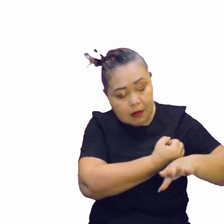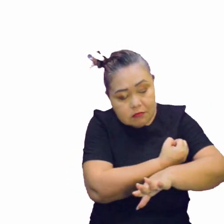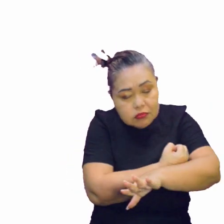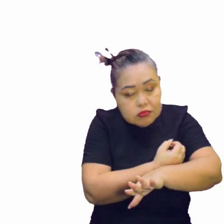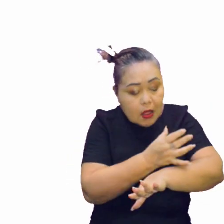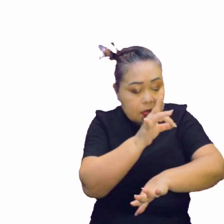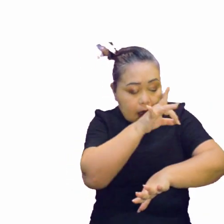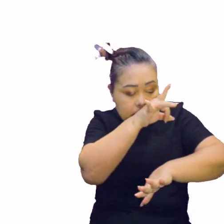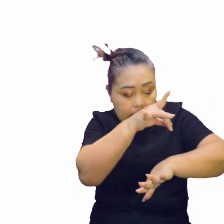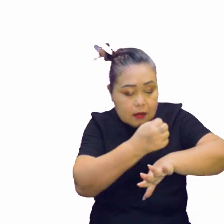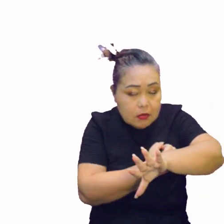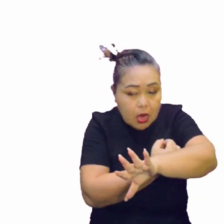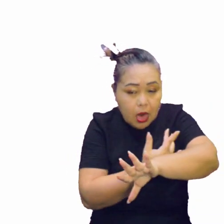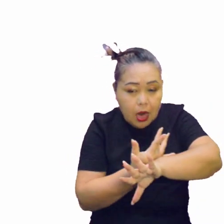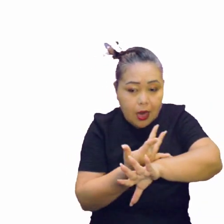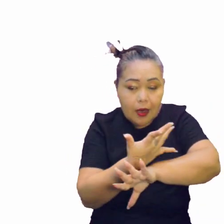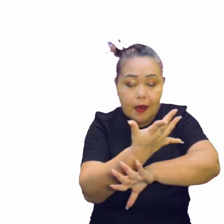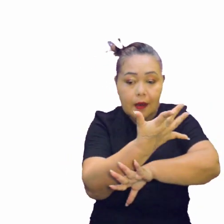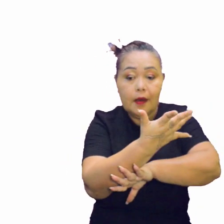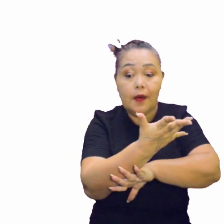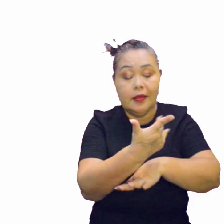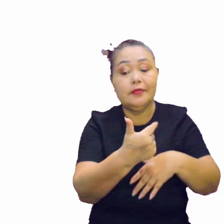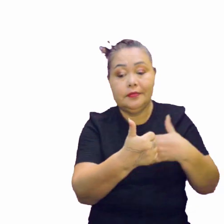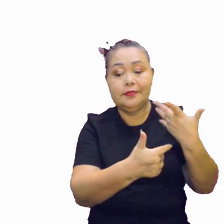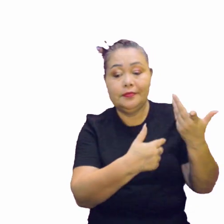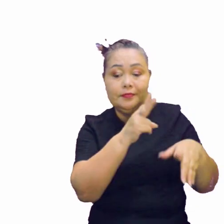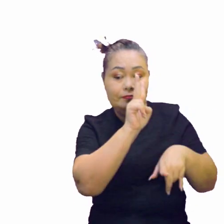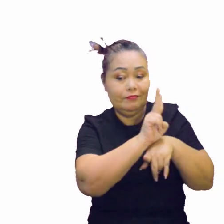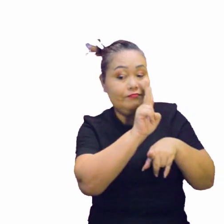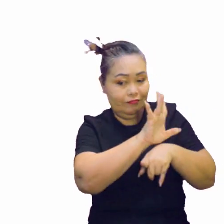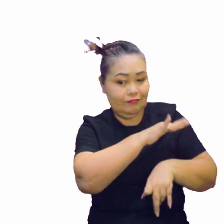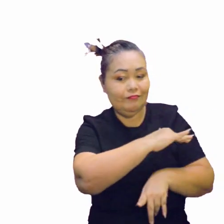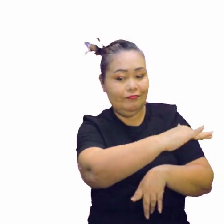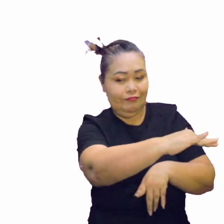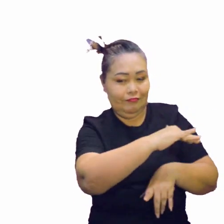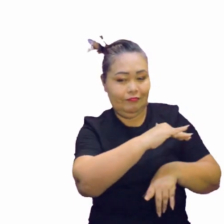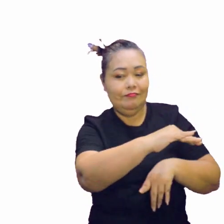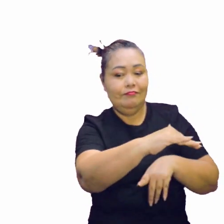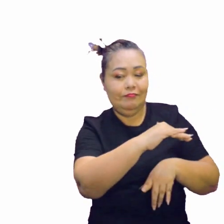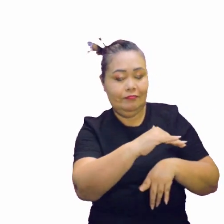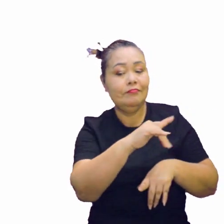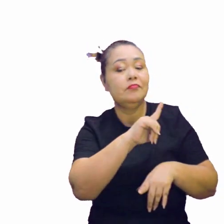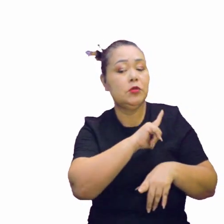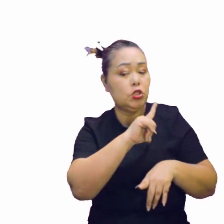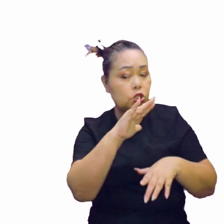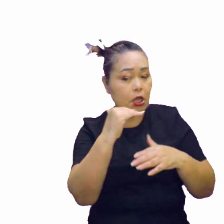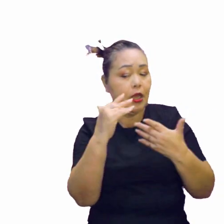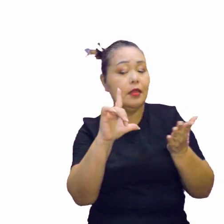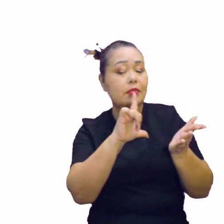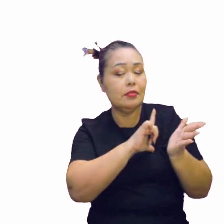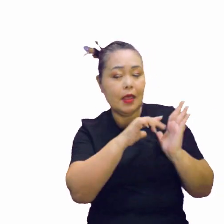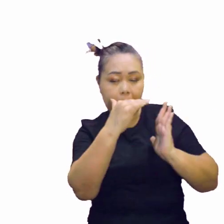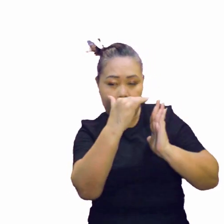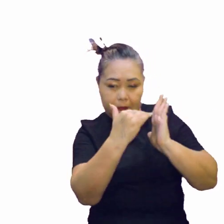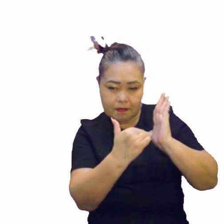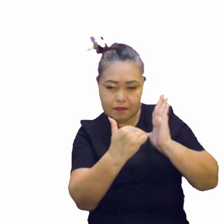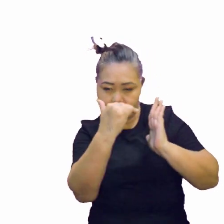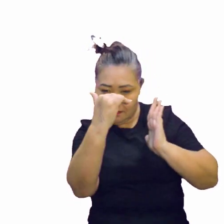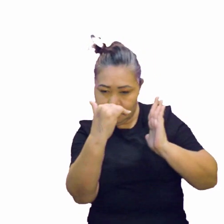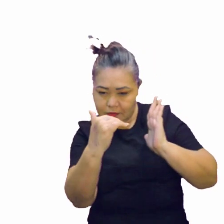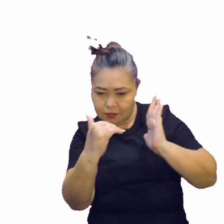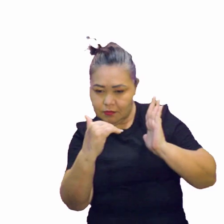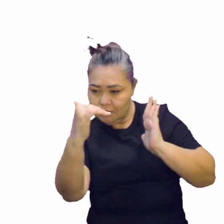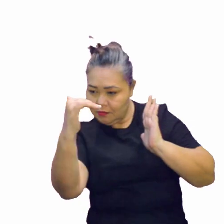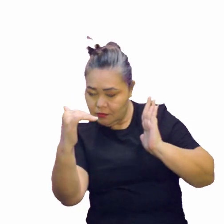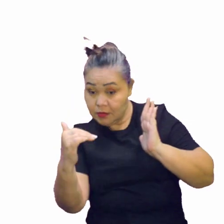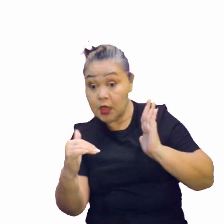relação aos tratos culturais que já estão padronizados, já das árvores,